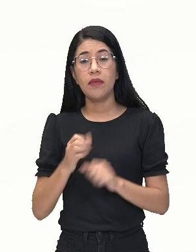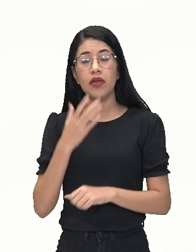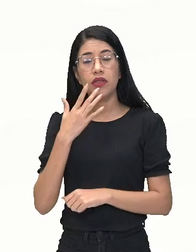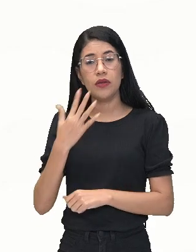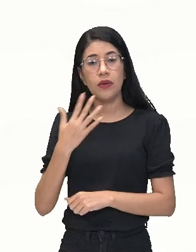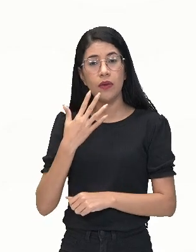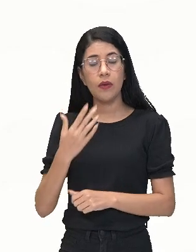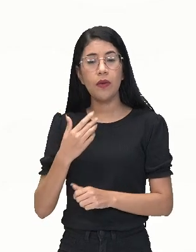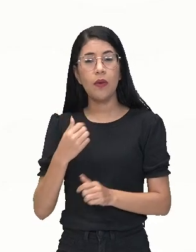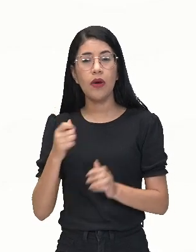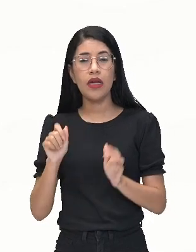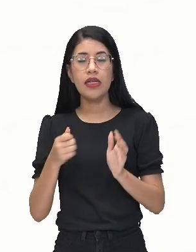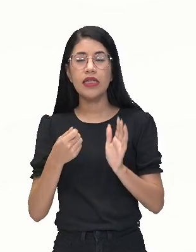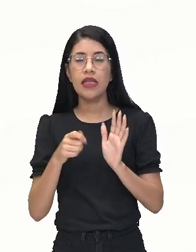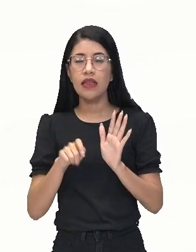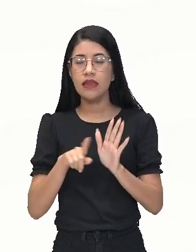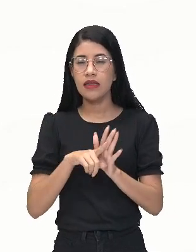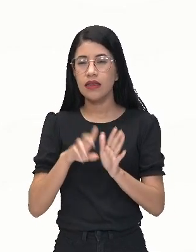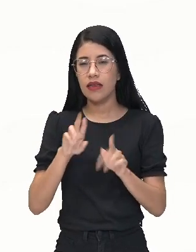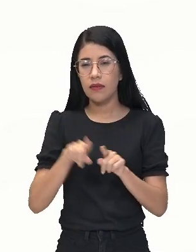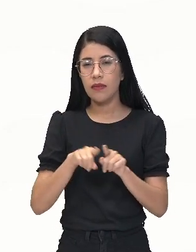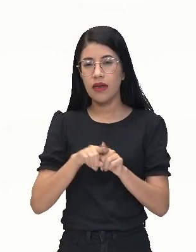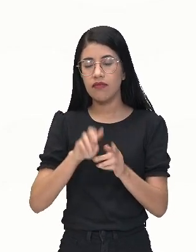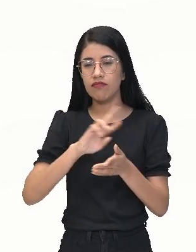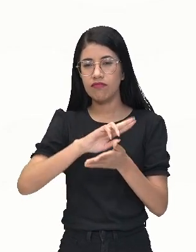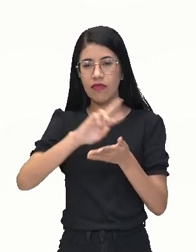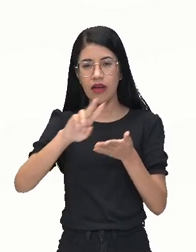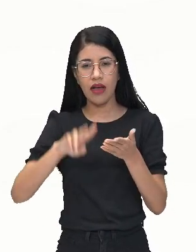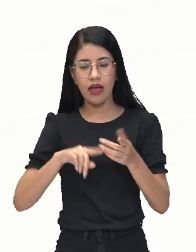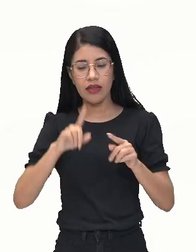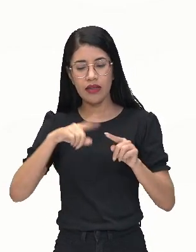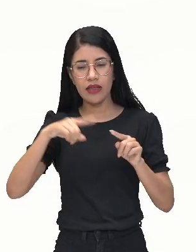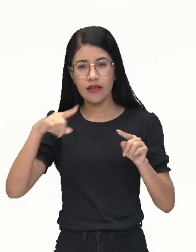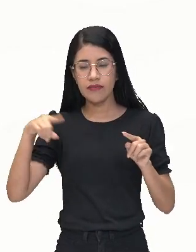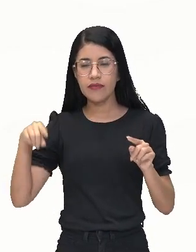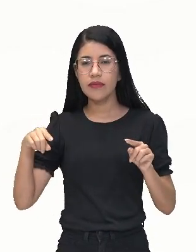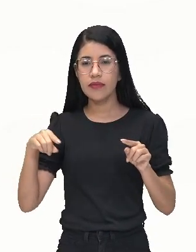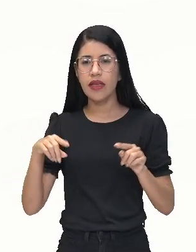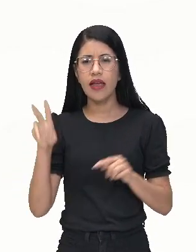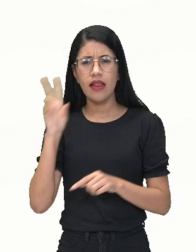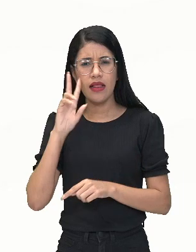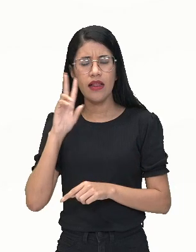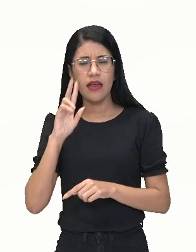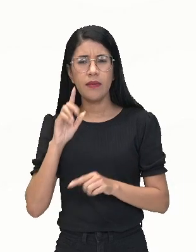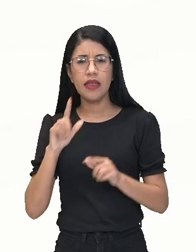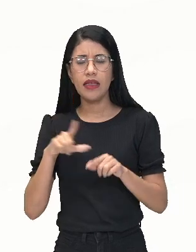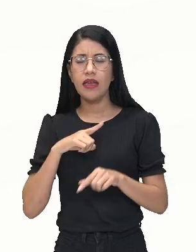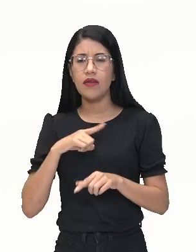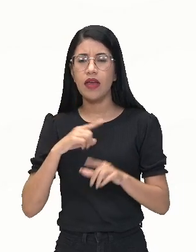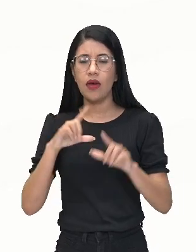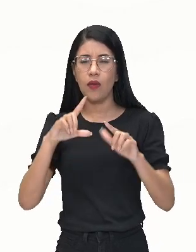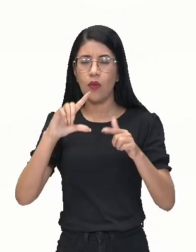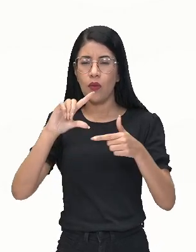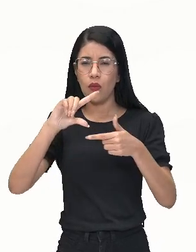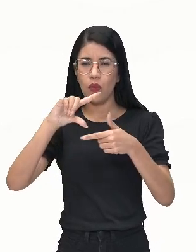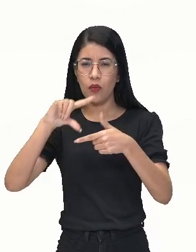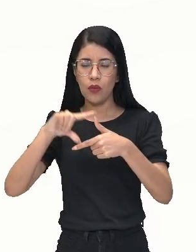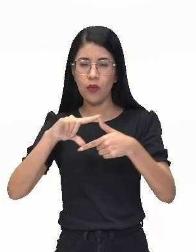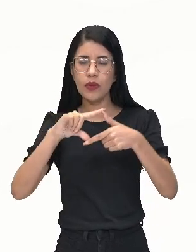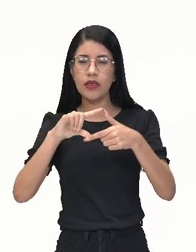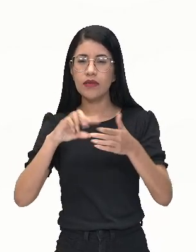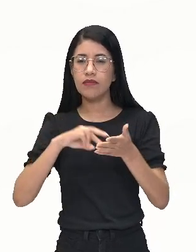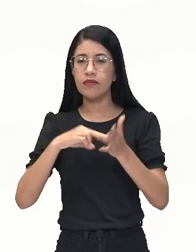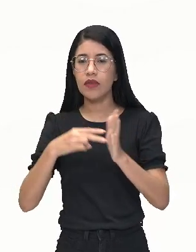ícones, rachuras, pontos, linhas e outros, né? Lembra do mapa? Os losangos lá querem dizer onde estão as